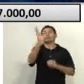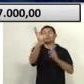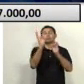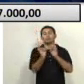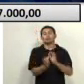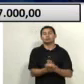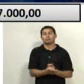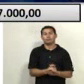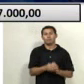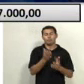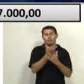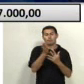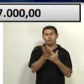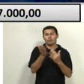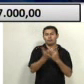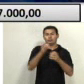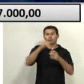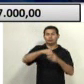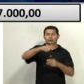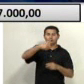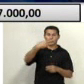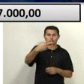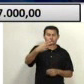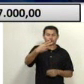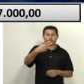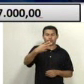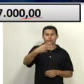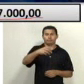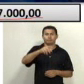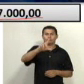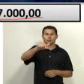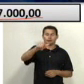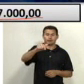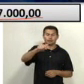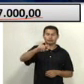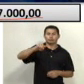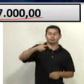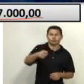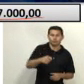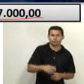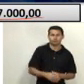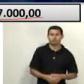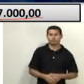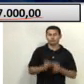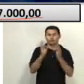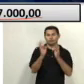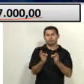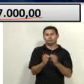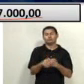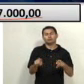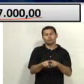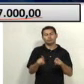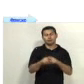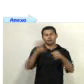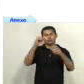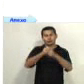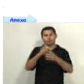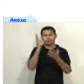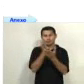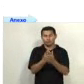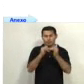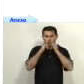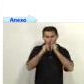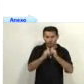probabilidade entre um evento estar entre 13 e 17 mil? Né? Também trabalhando com o mesmo